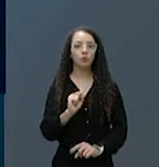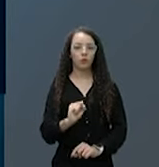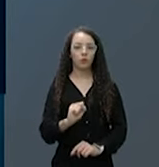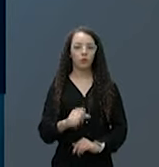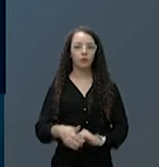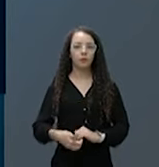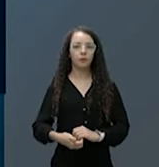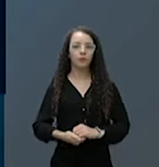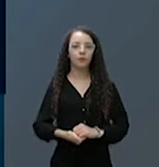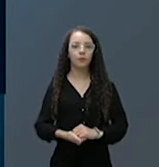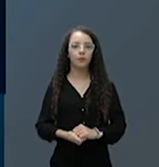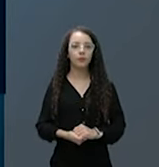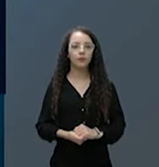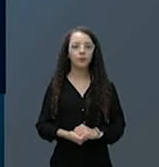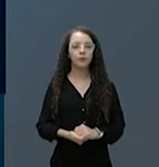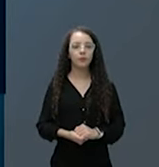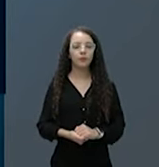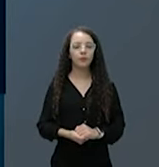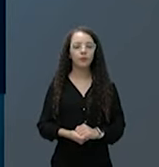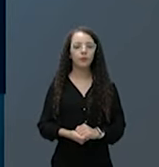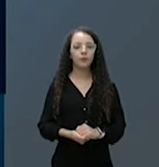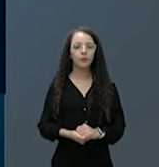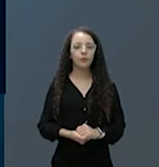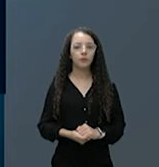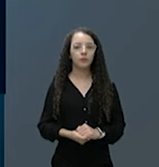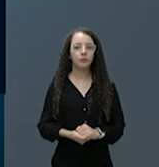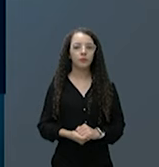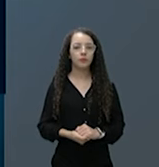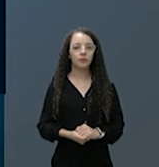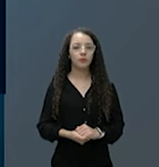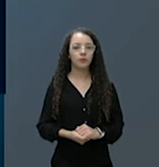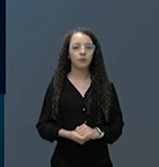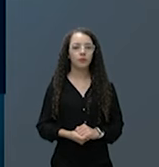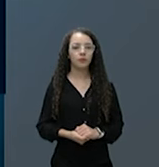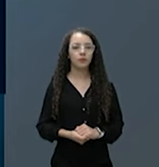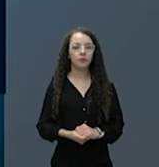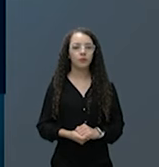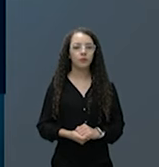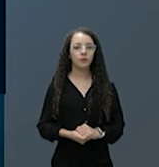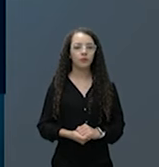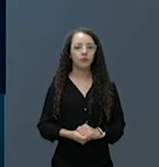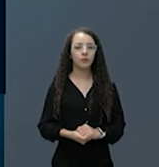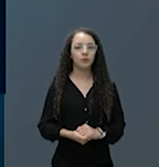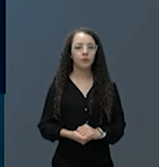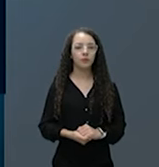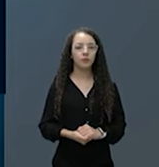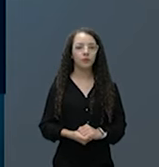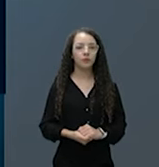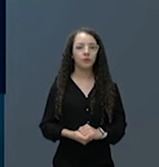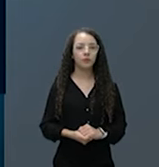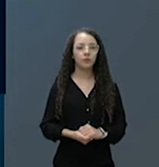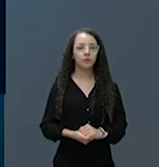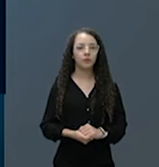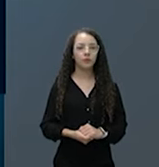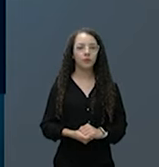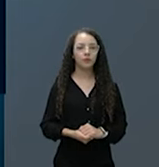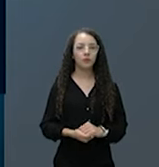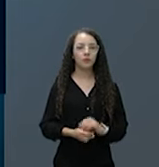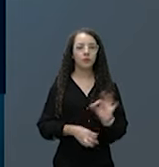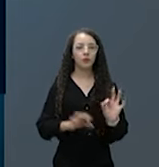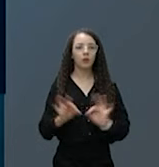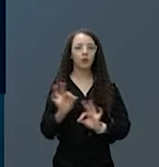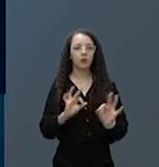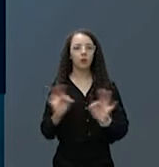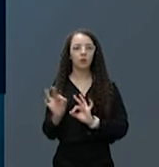Não, não, não. na ordem geral do dia é 29, de Vossa Excelência